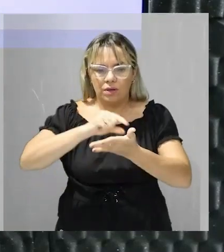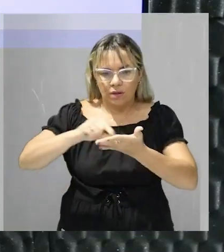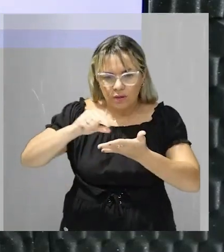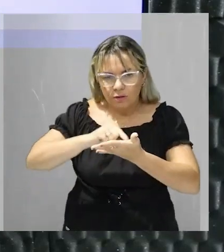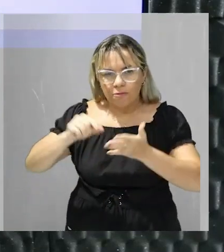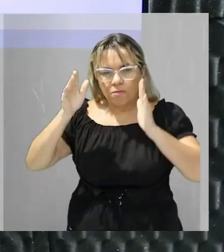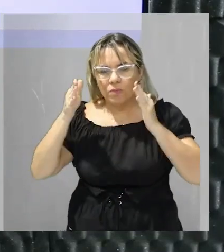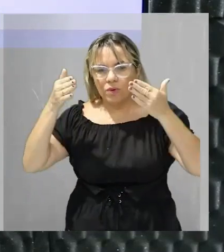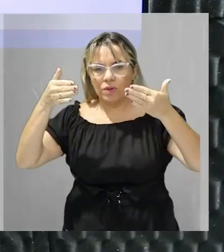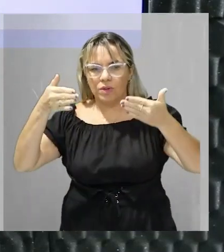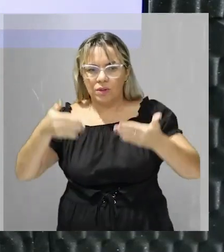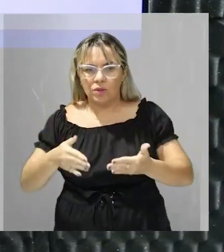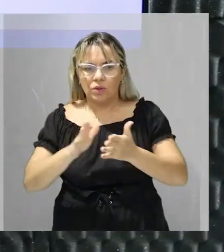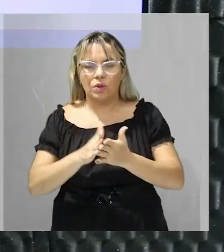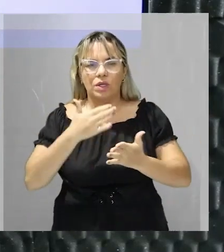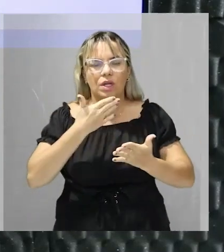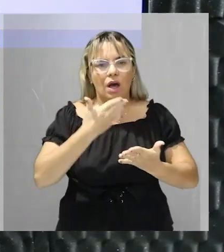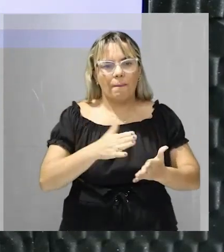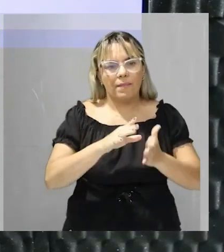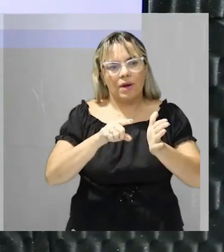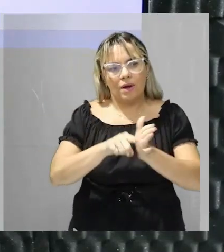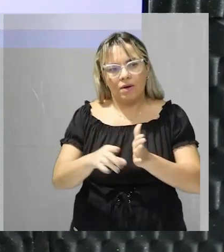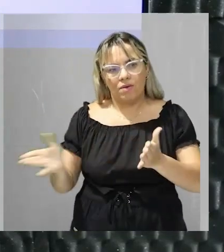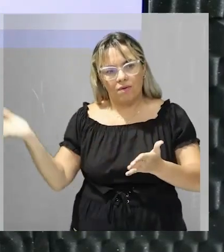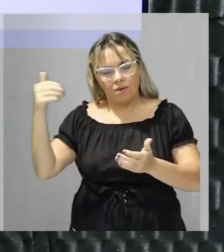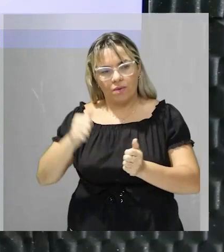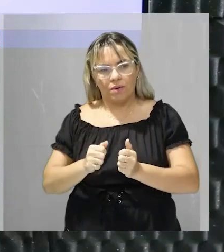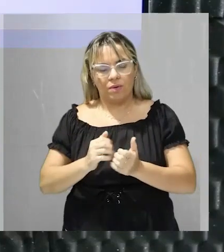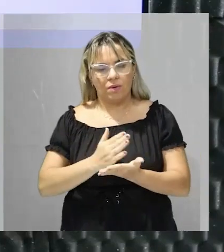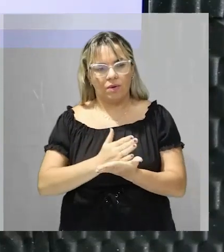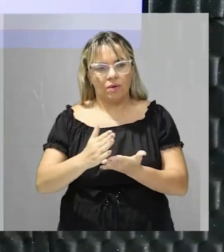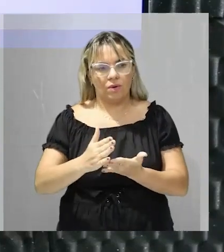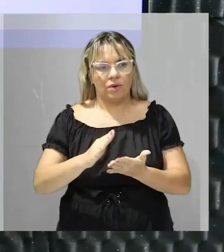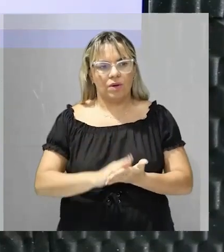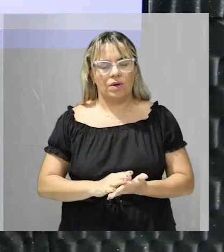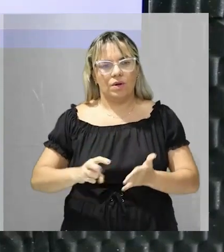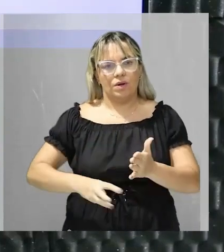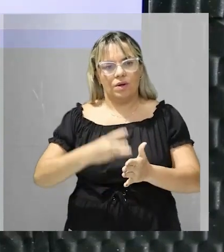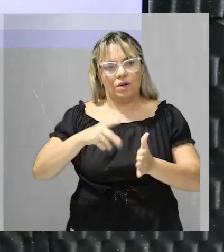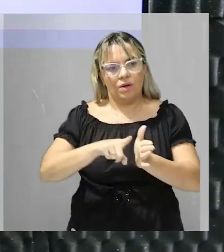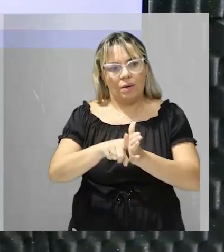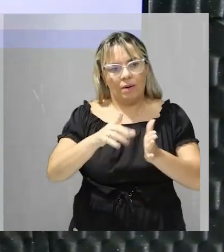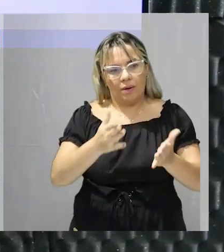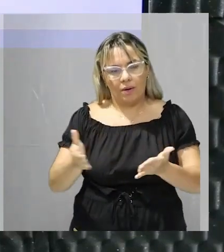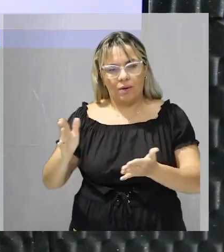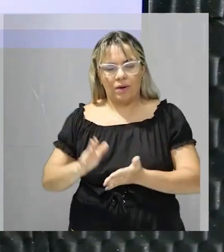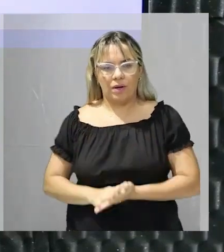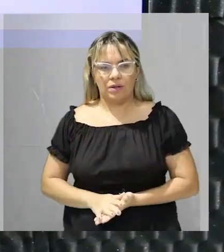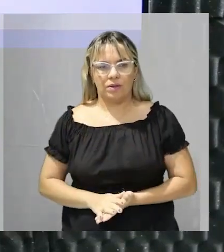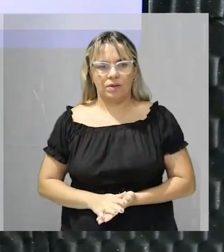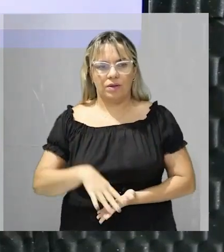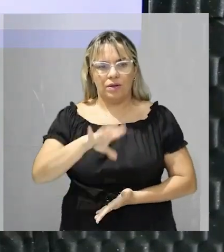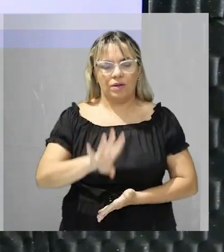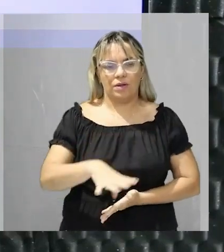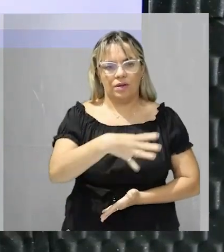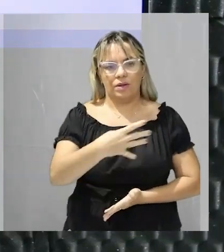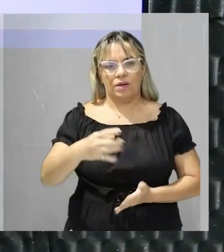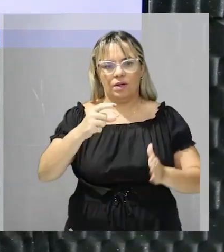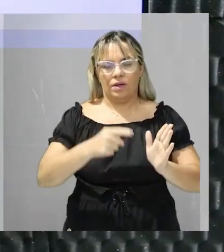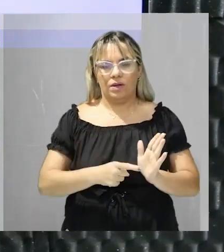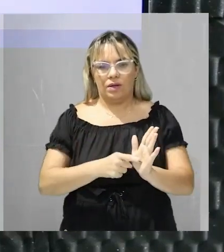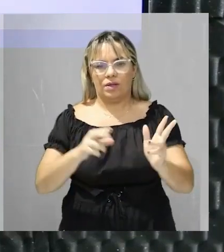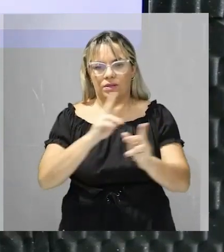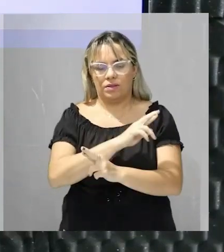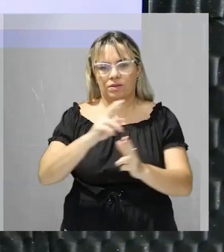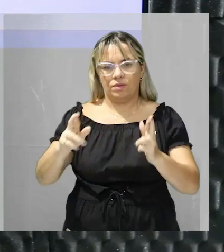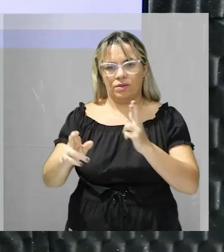fica atento ao comando da questão e vamos começar tá terceira questão diz o seguinte o quadro apresenta